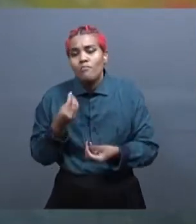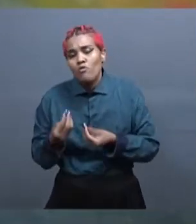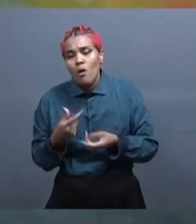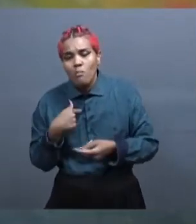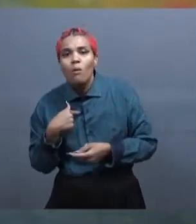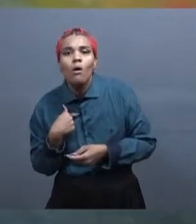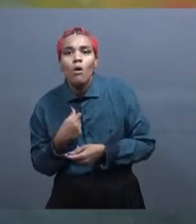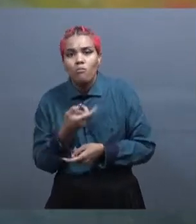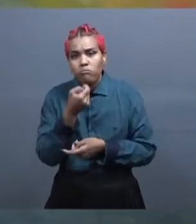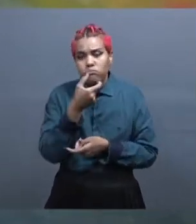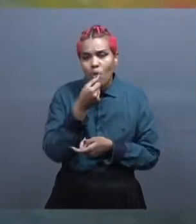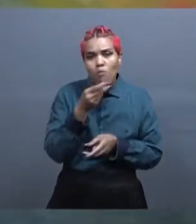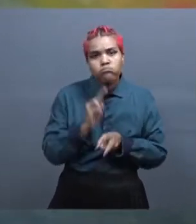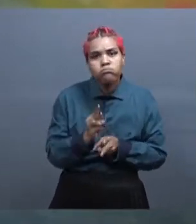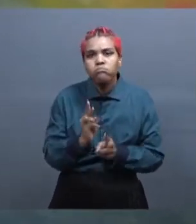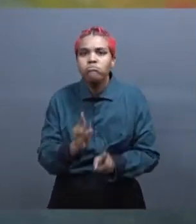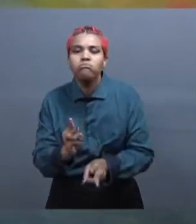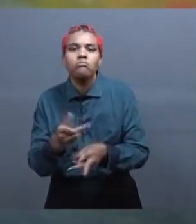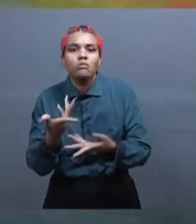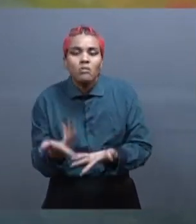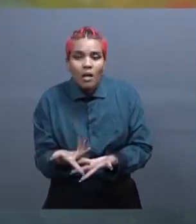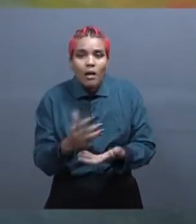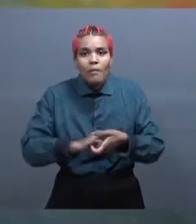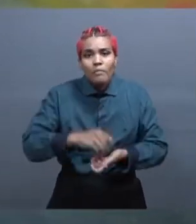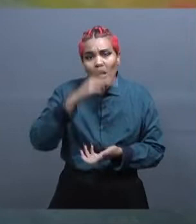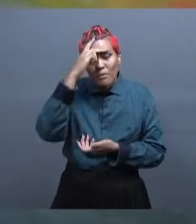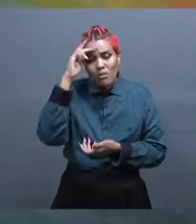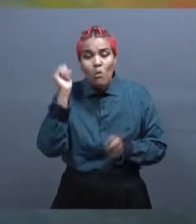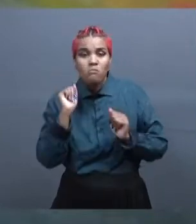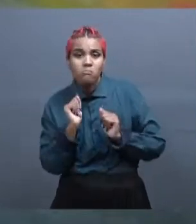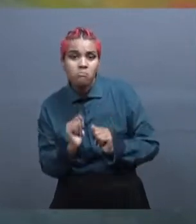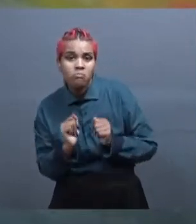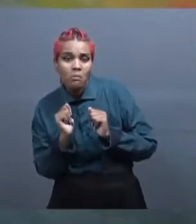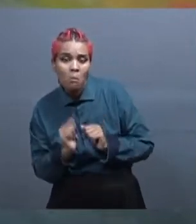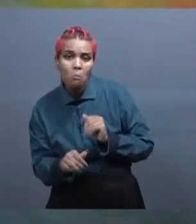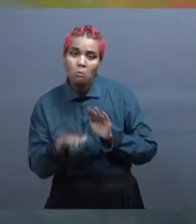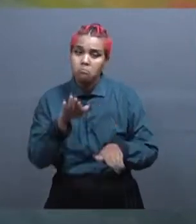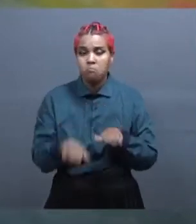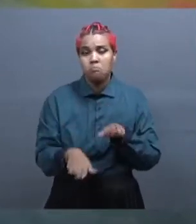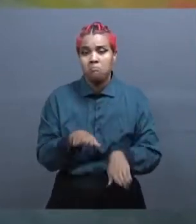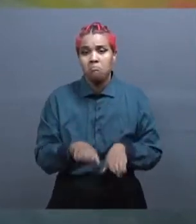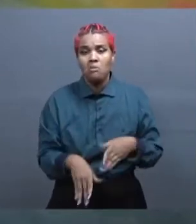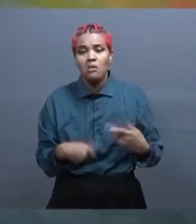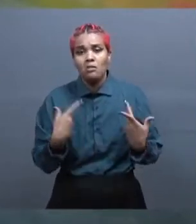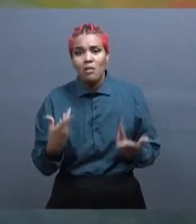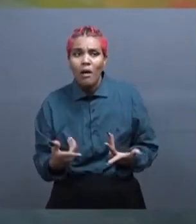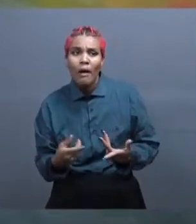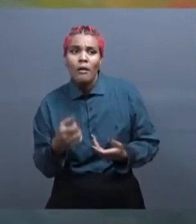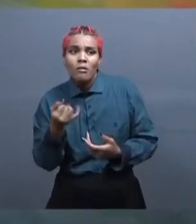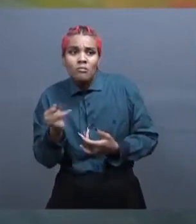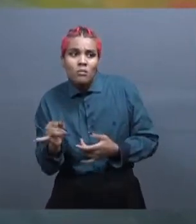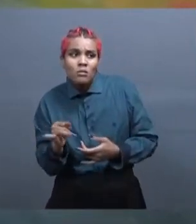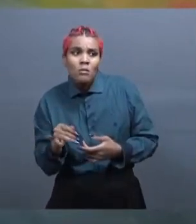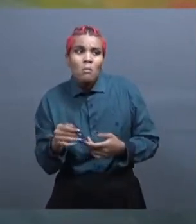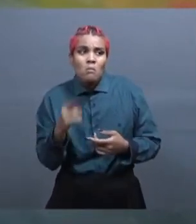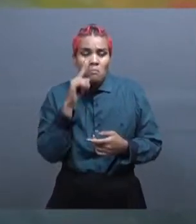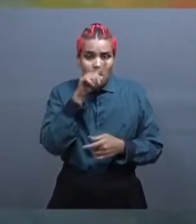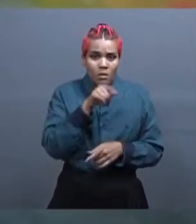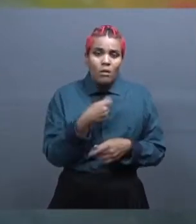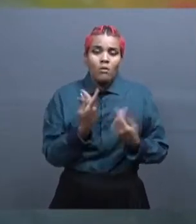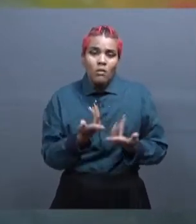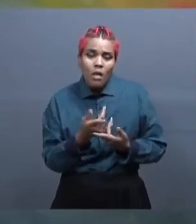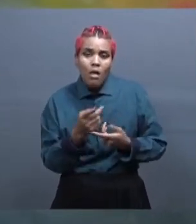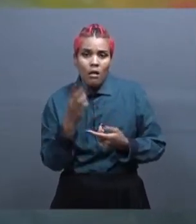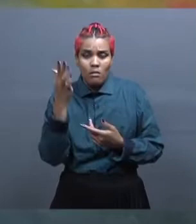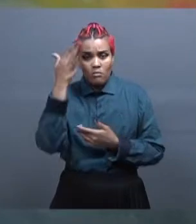contínuo de anticoagulante as pessoas podem nenhuma situação de acidente uma situação de risco ela já pode